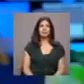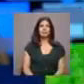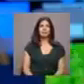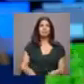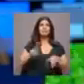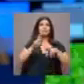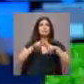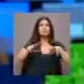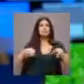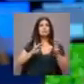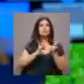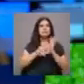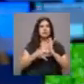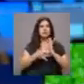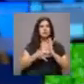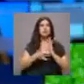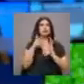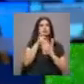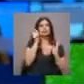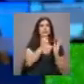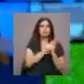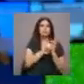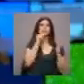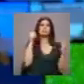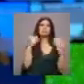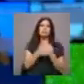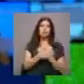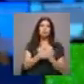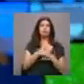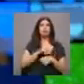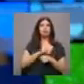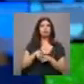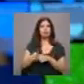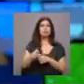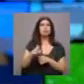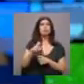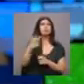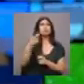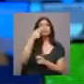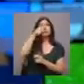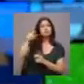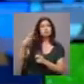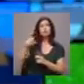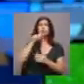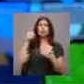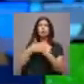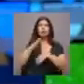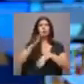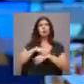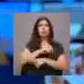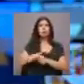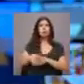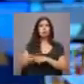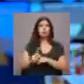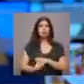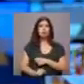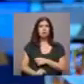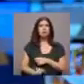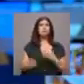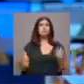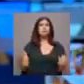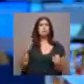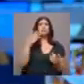Hospitais brasileiros estão a registar como óbitos por Covid pessoas que não morreram de Covid. Em causa parecem